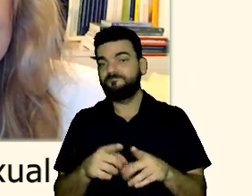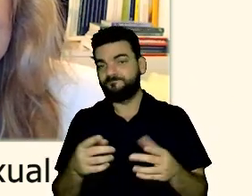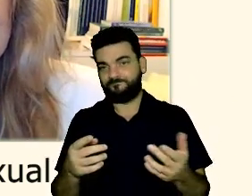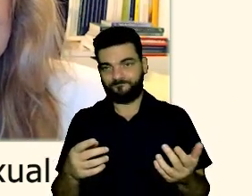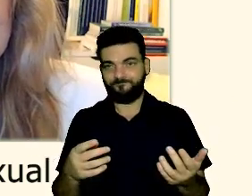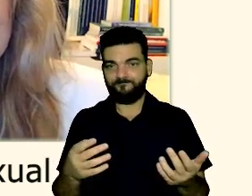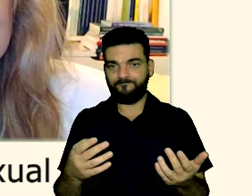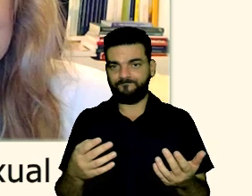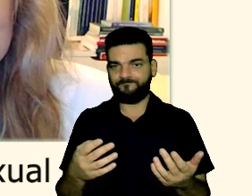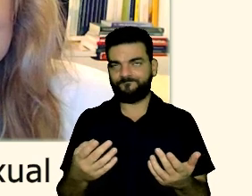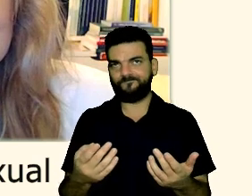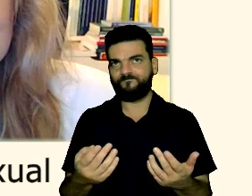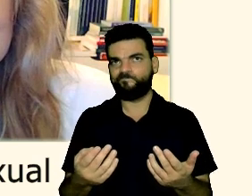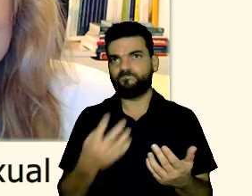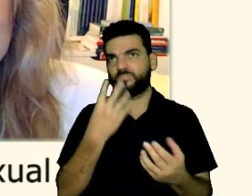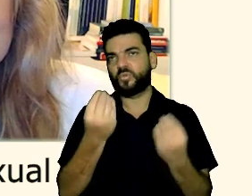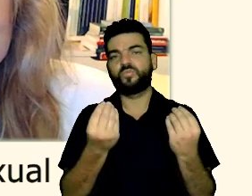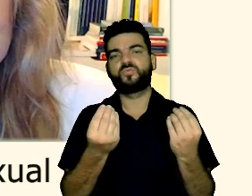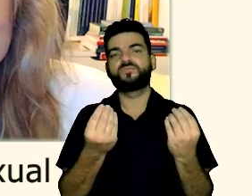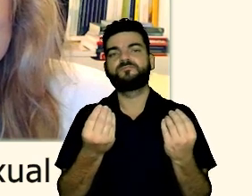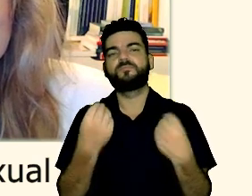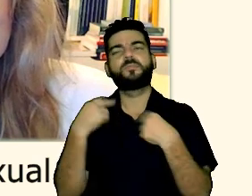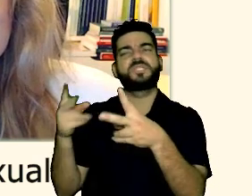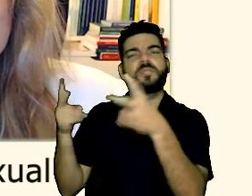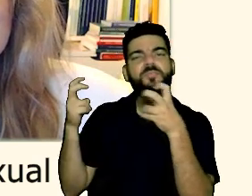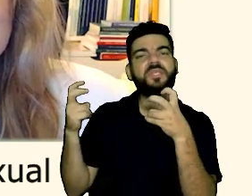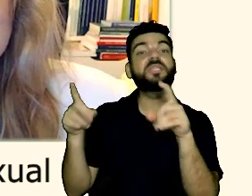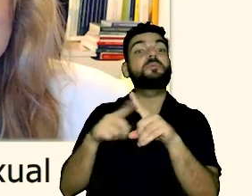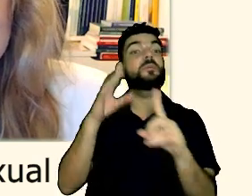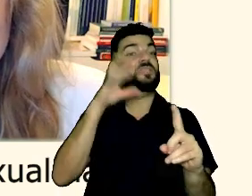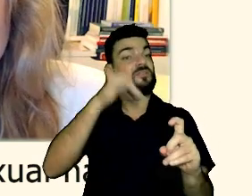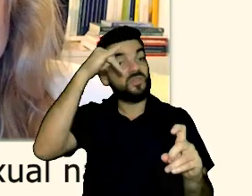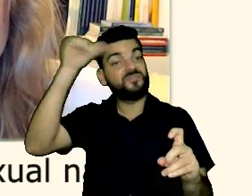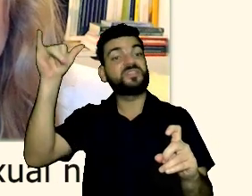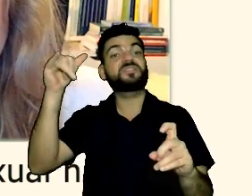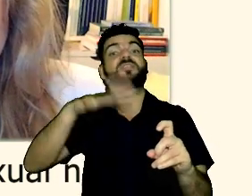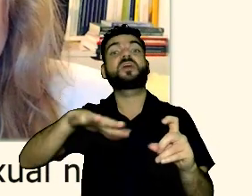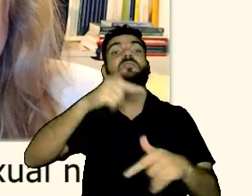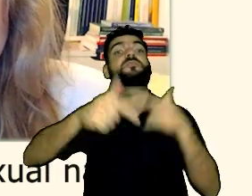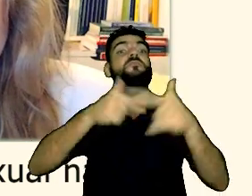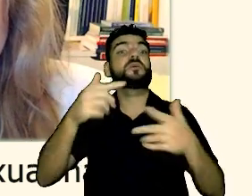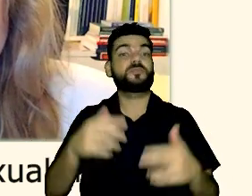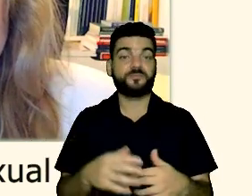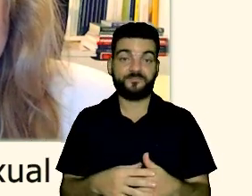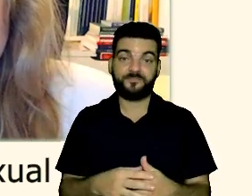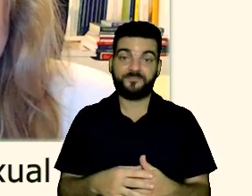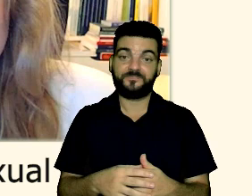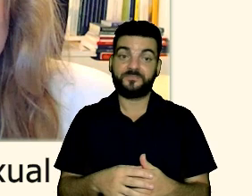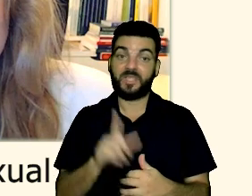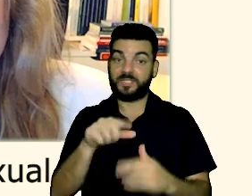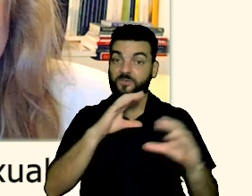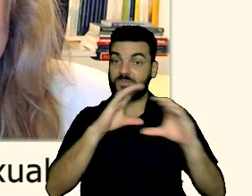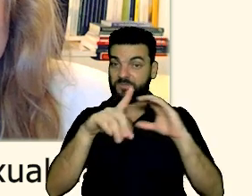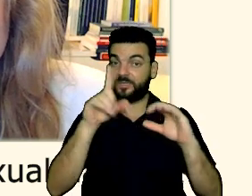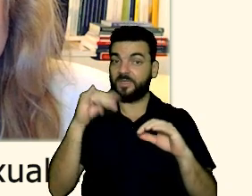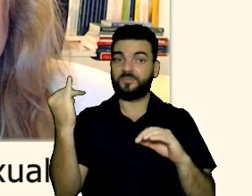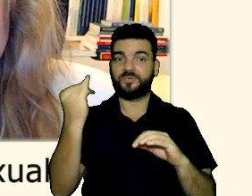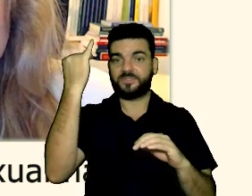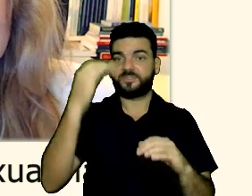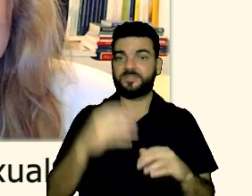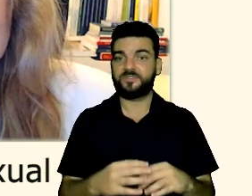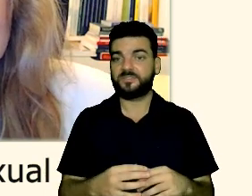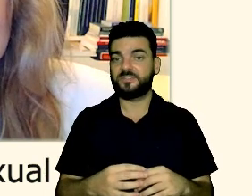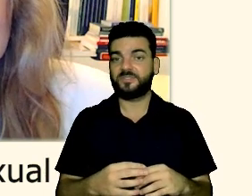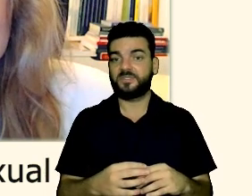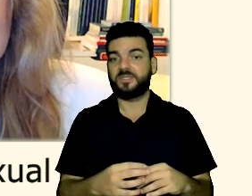de conscientização sobre o que é o assédio, como evitar o assédio e de que forma a gente pode lidar